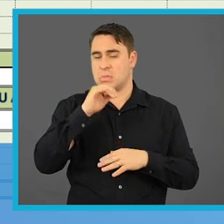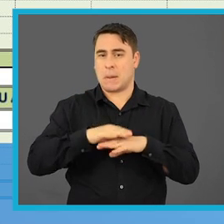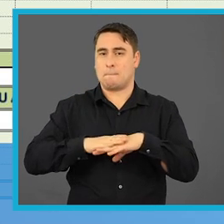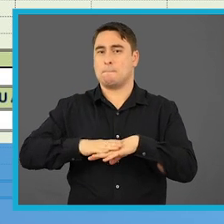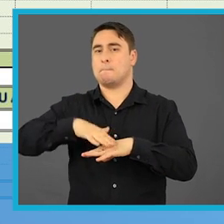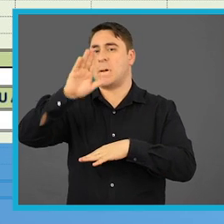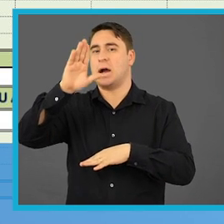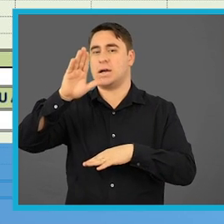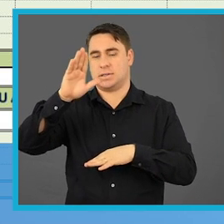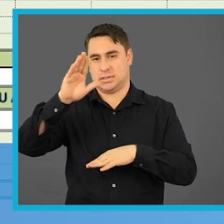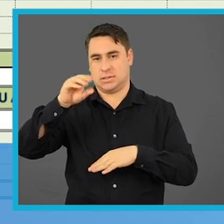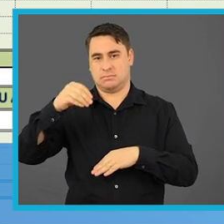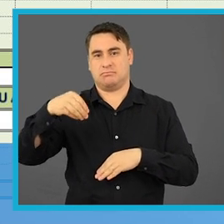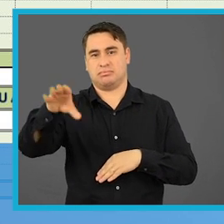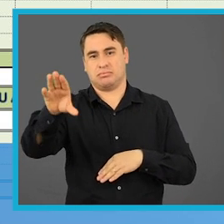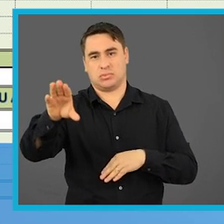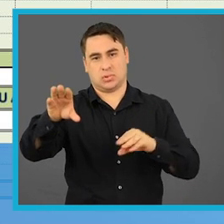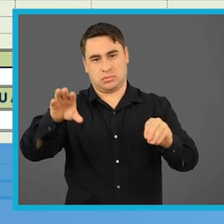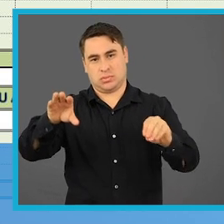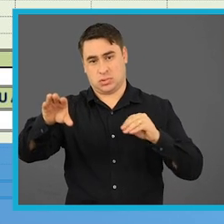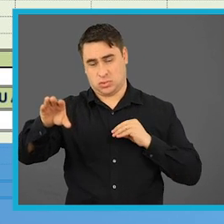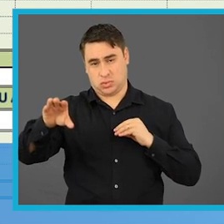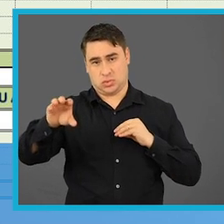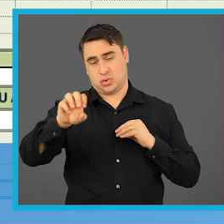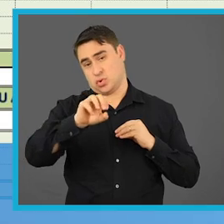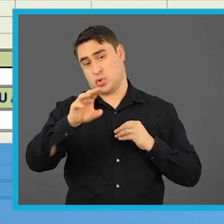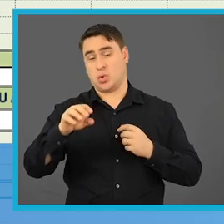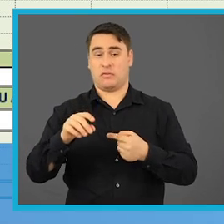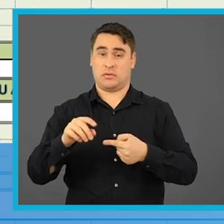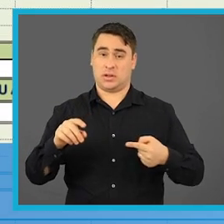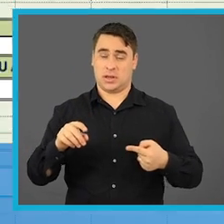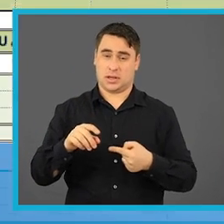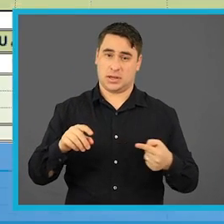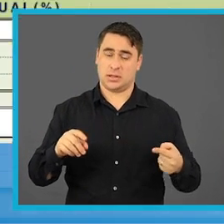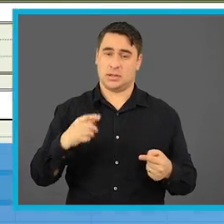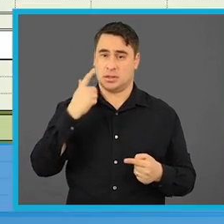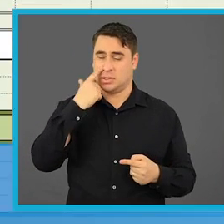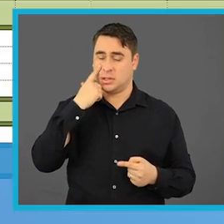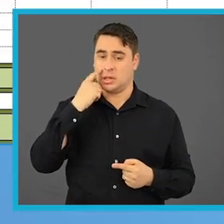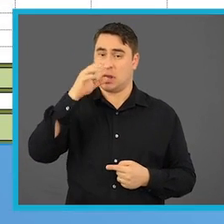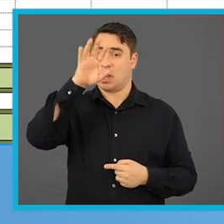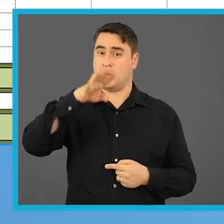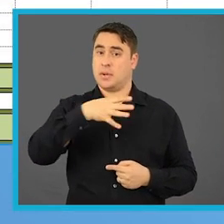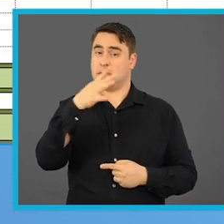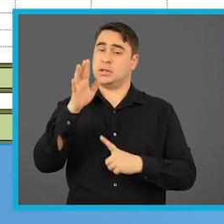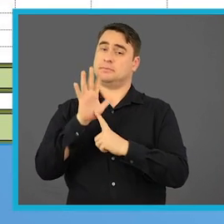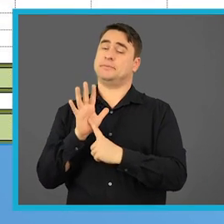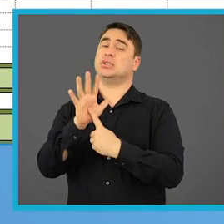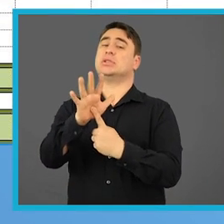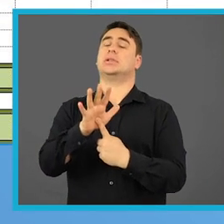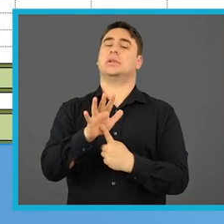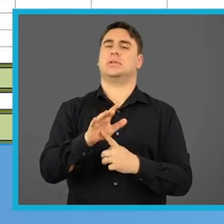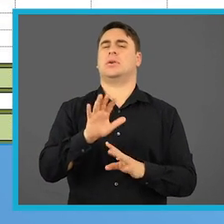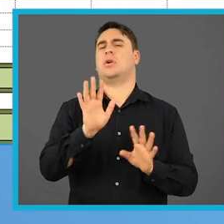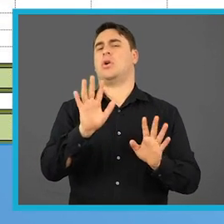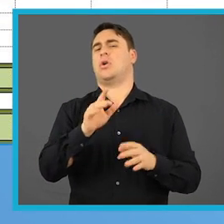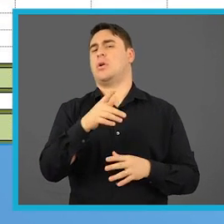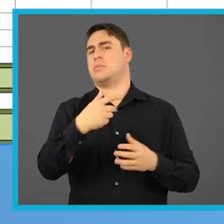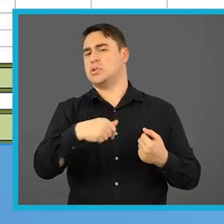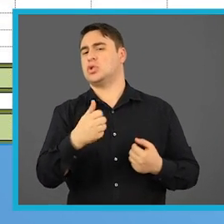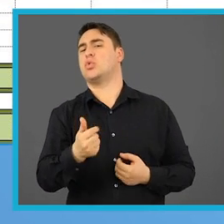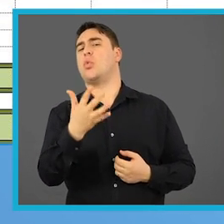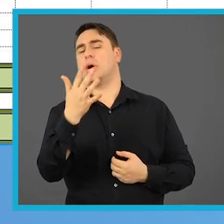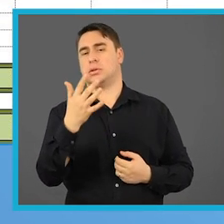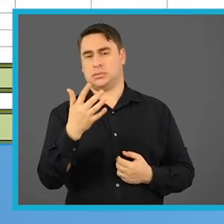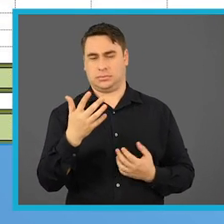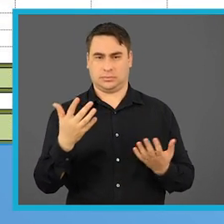seja, saiu mais do que entrou, ou ainda aqui for negativo, a planilha vai me apontar, né? Olha,